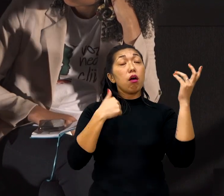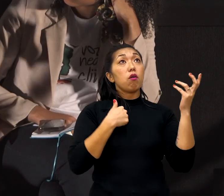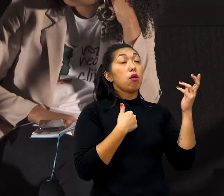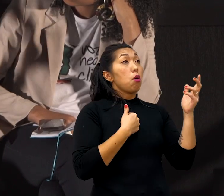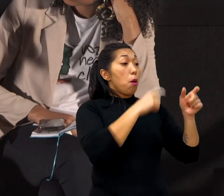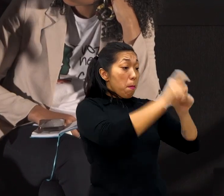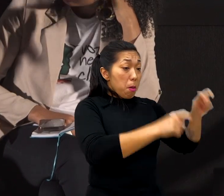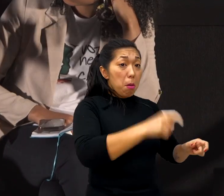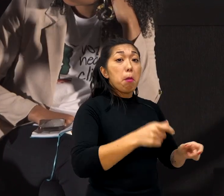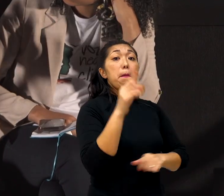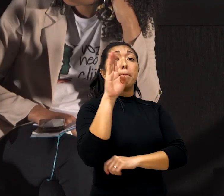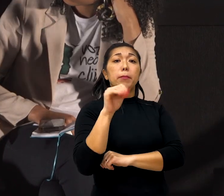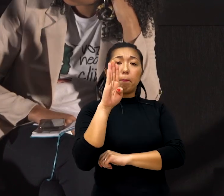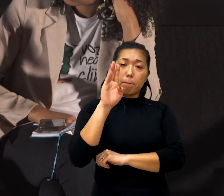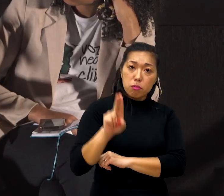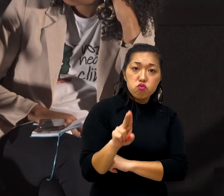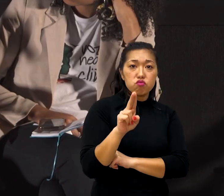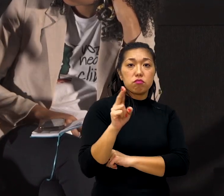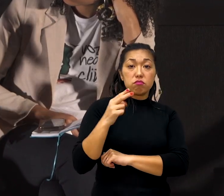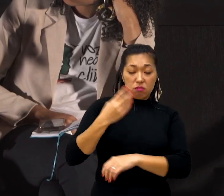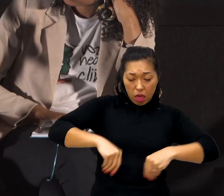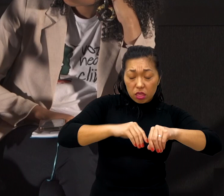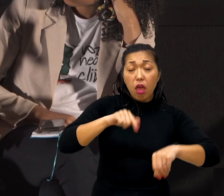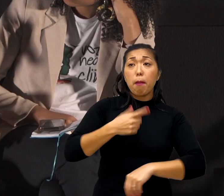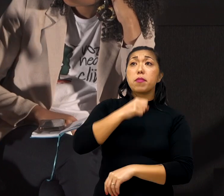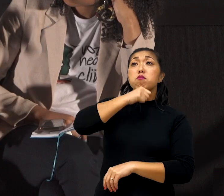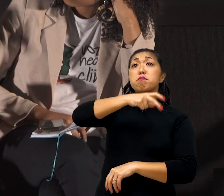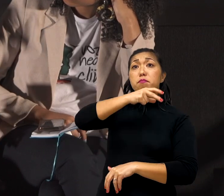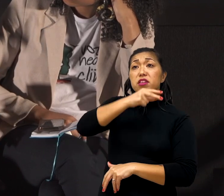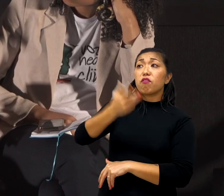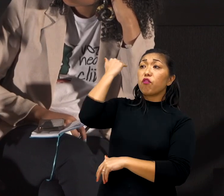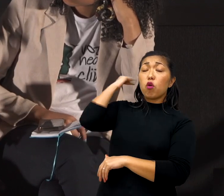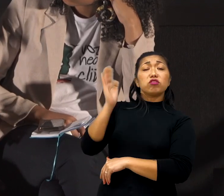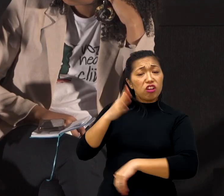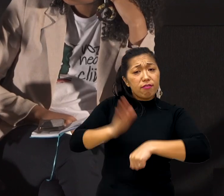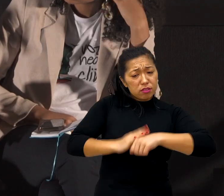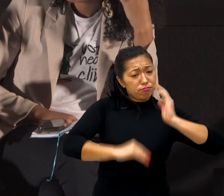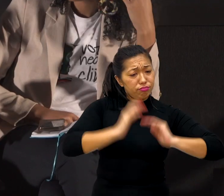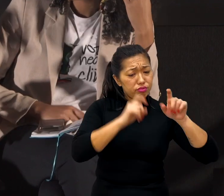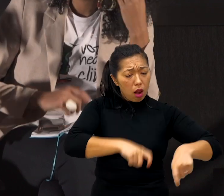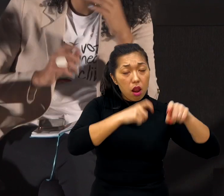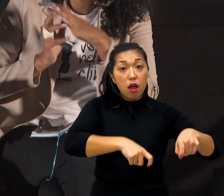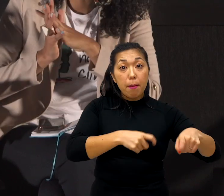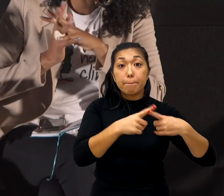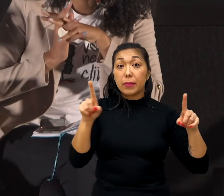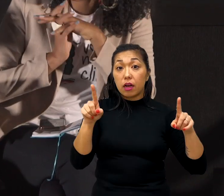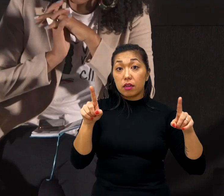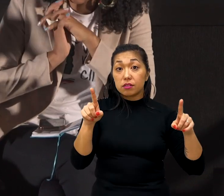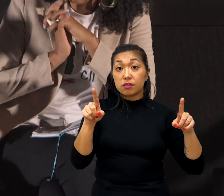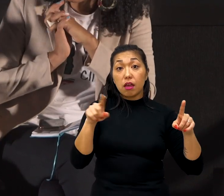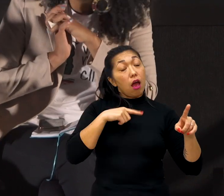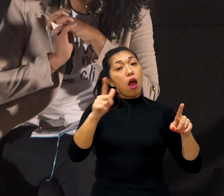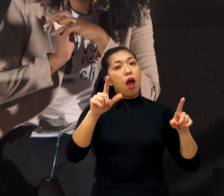meu bisavô já cortava nessa terra. Então, assim, a ideia de meio ambiente é uma ideia colonial,